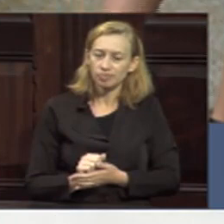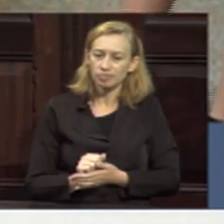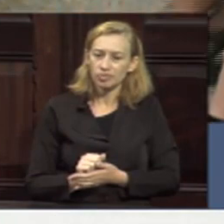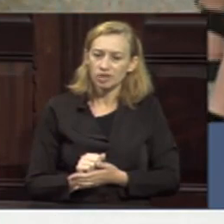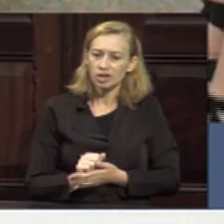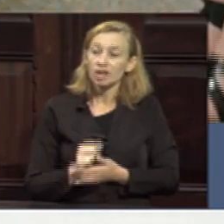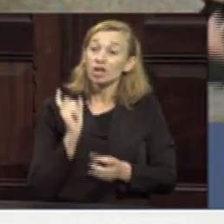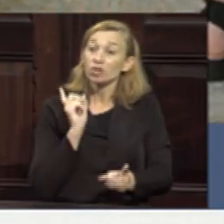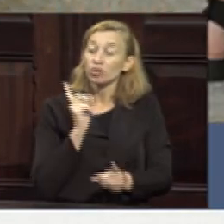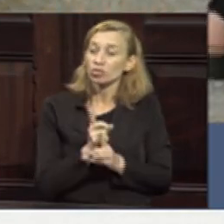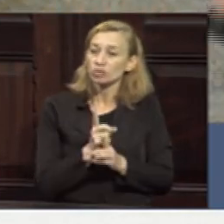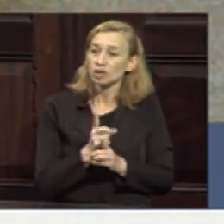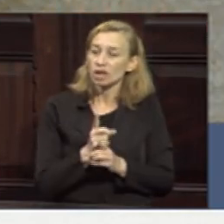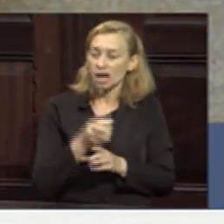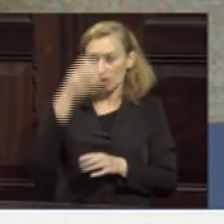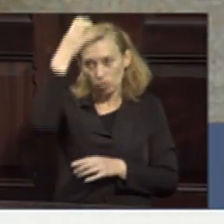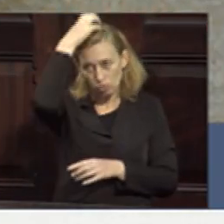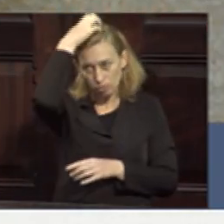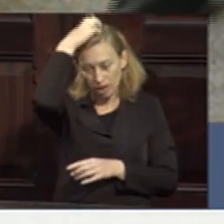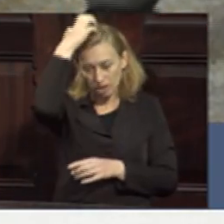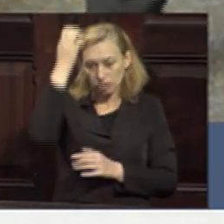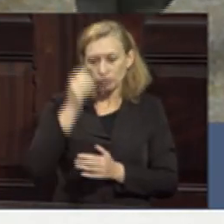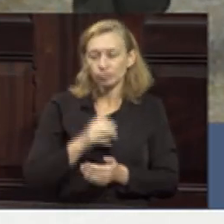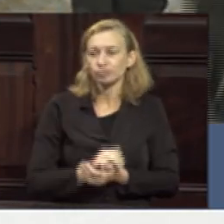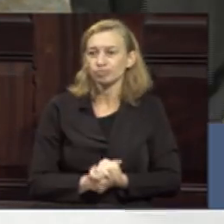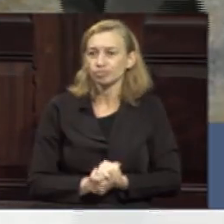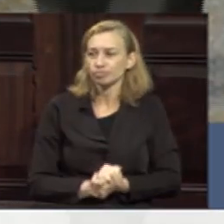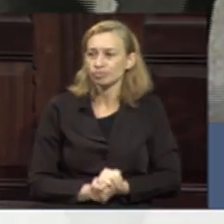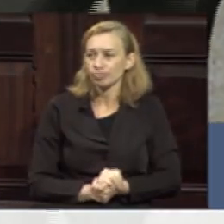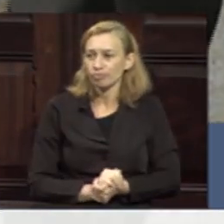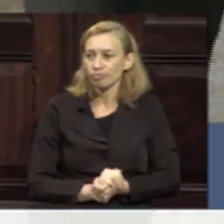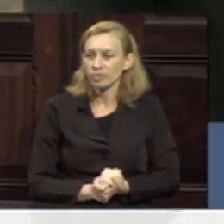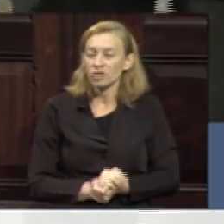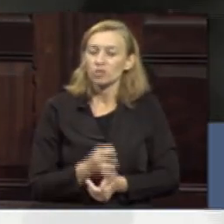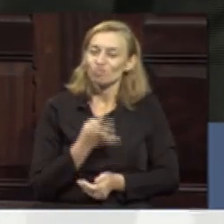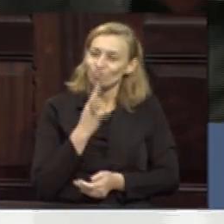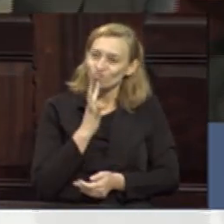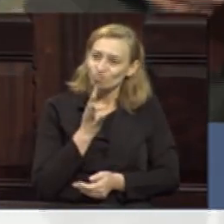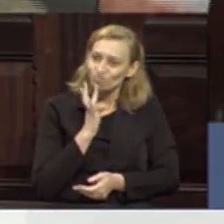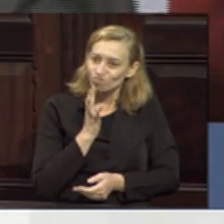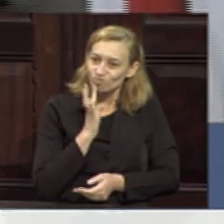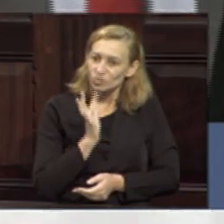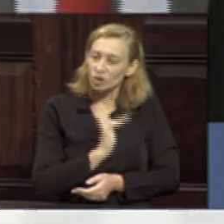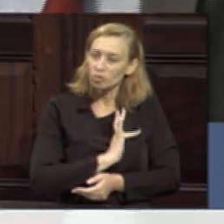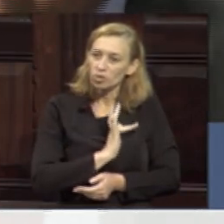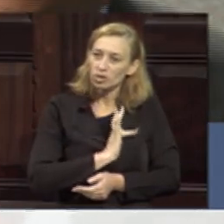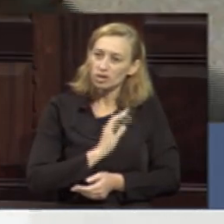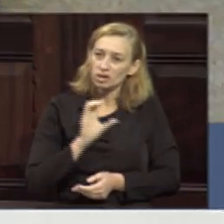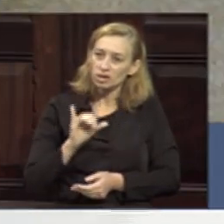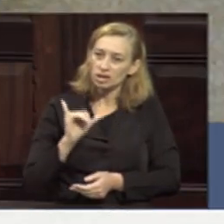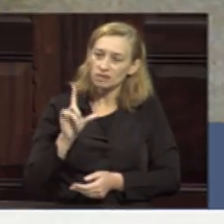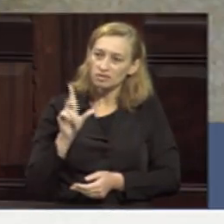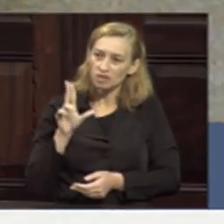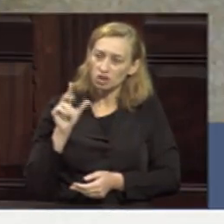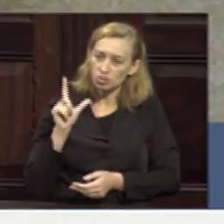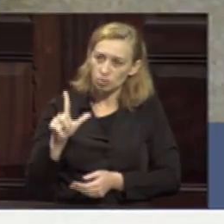Janeiro. E conhecendo a Polícia Civil e os policiais civis, tenho